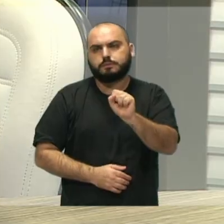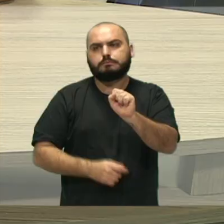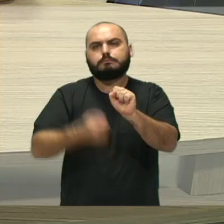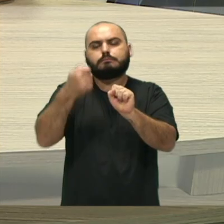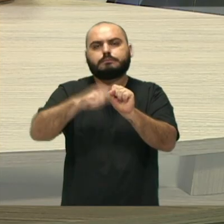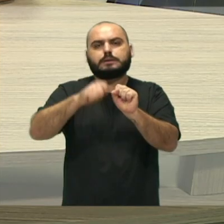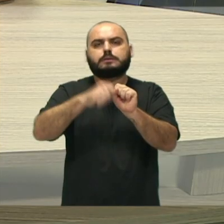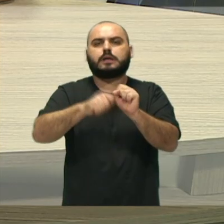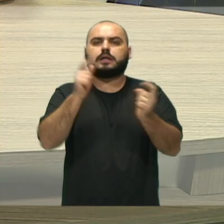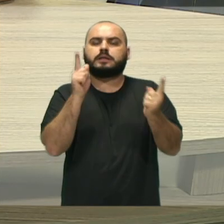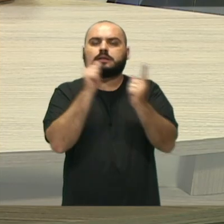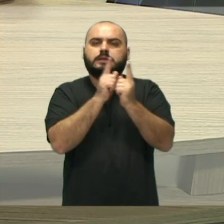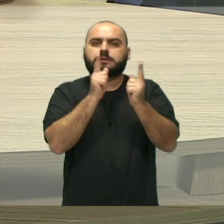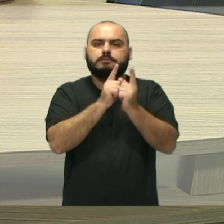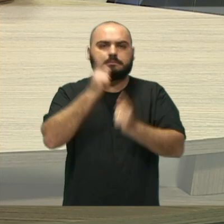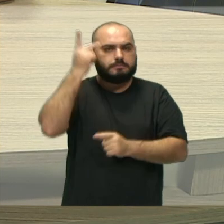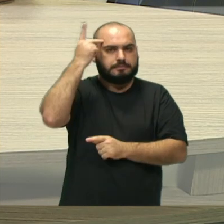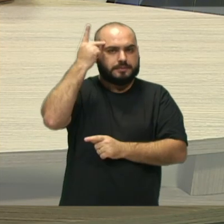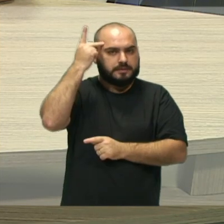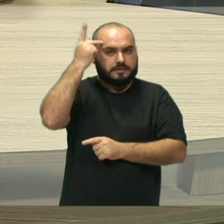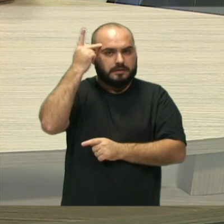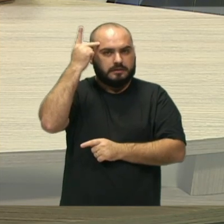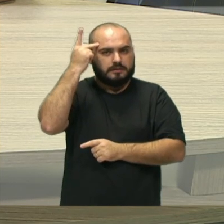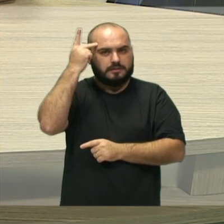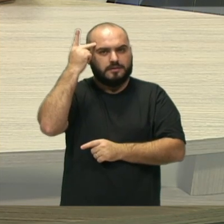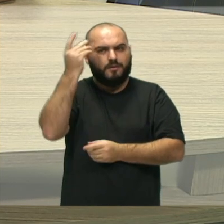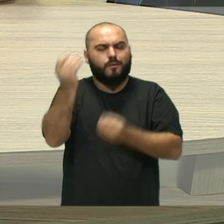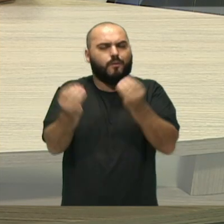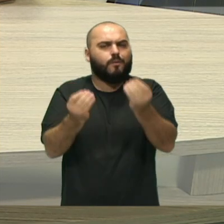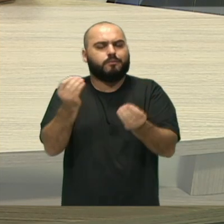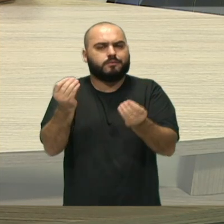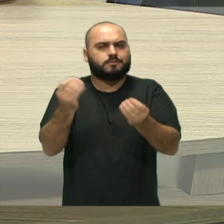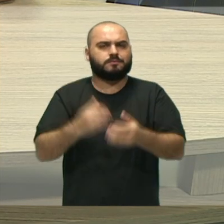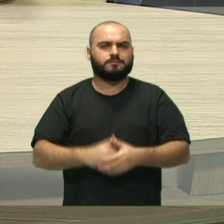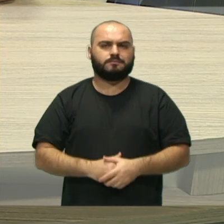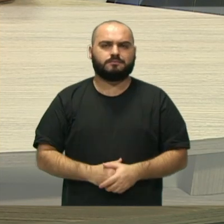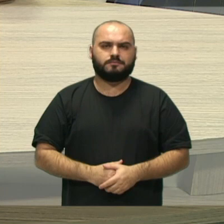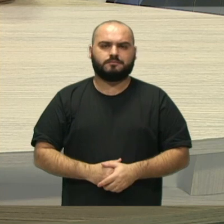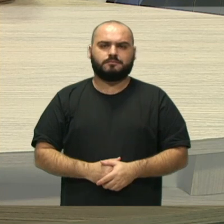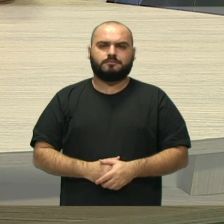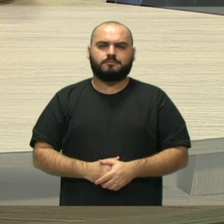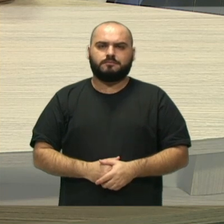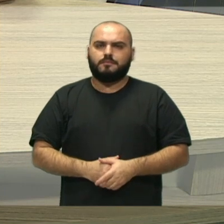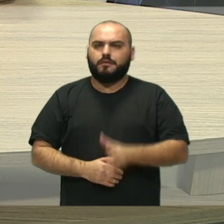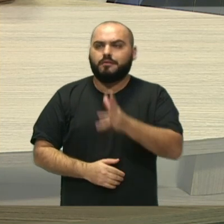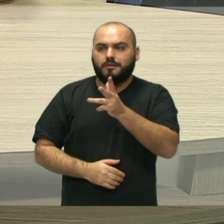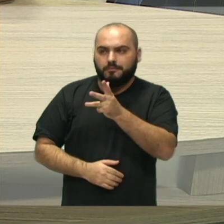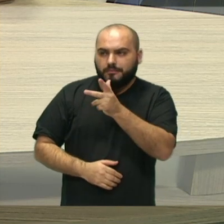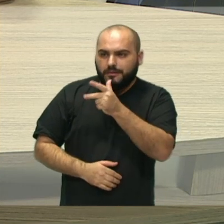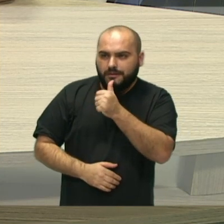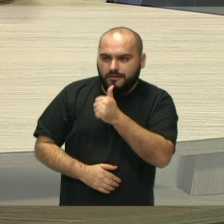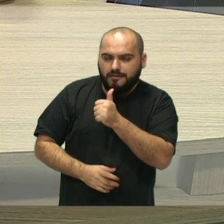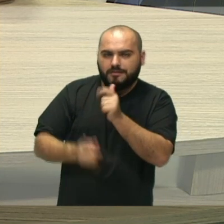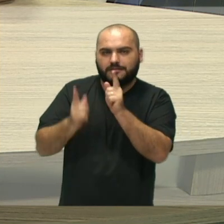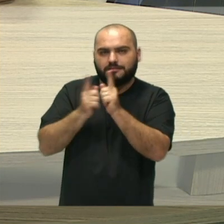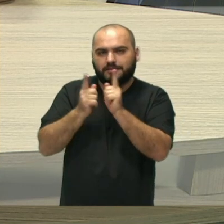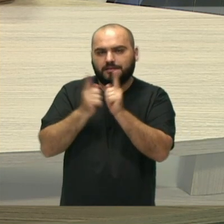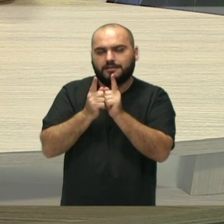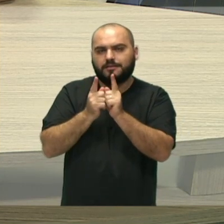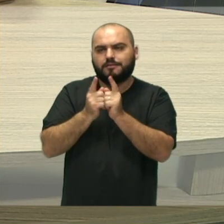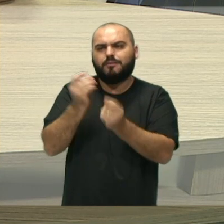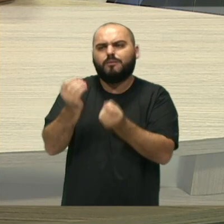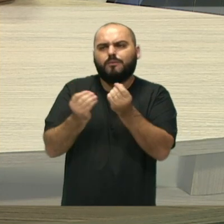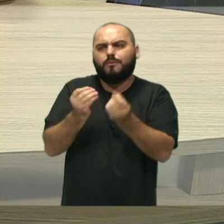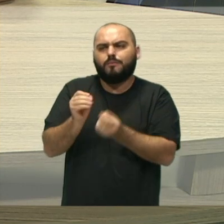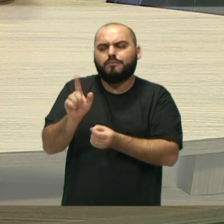uma consulta psiquiatra, com um psiquiatra? É muito longo esse caminho? Como é que